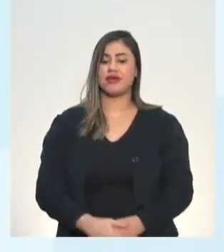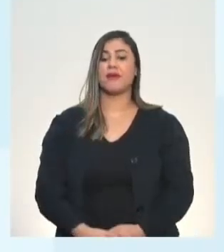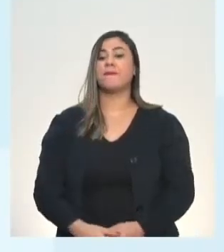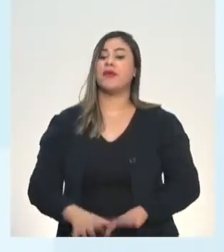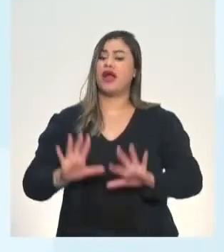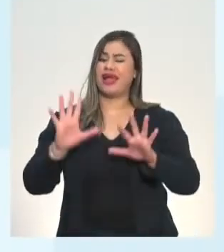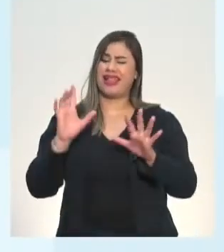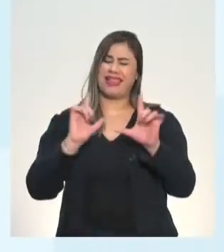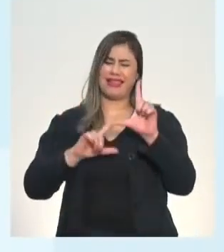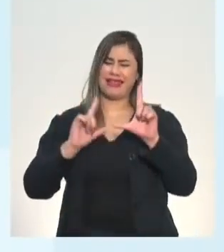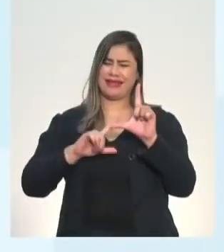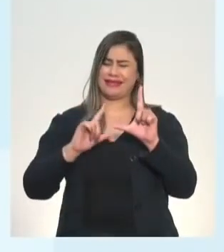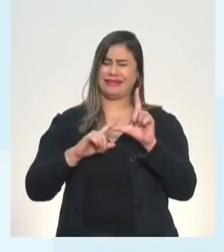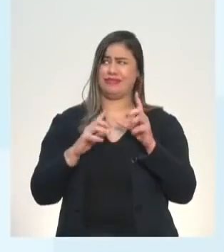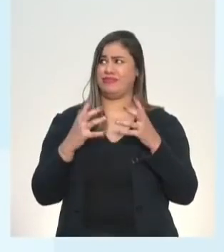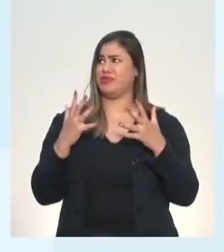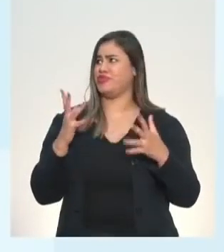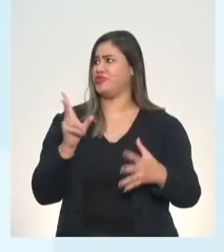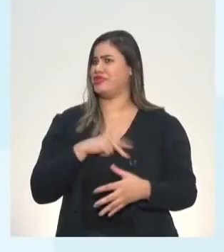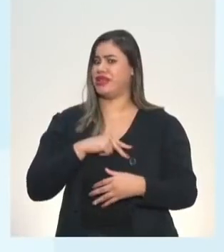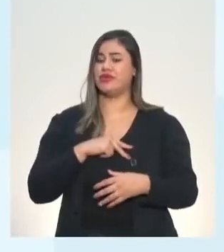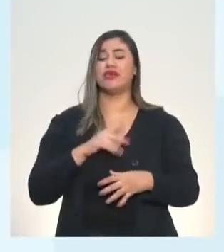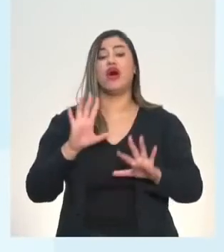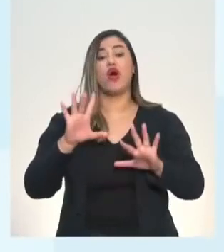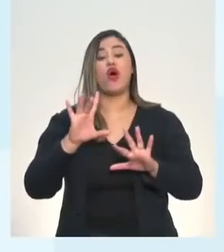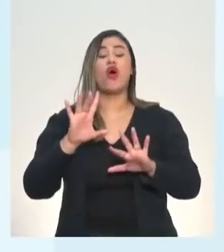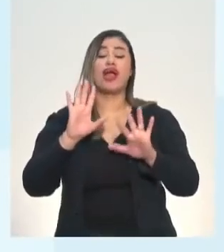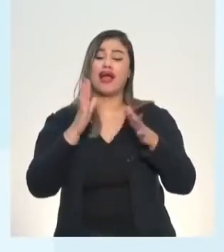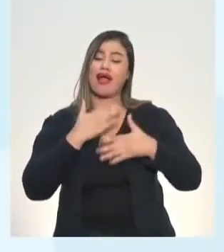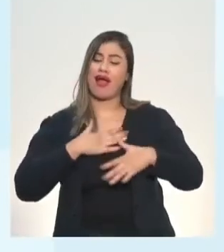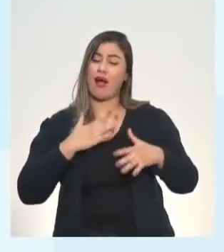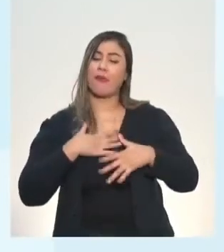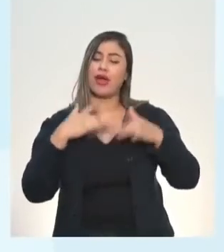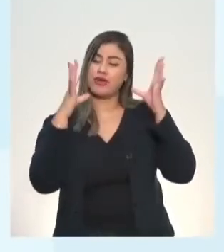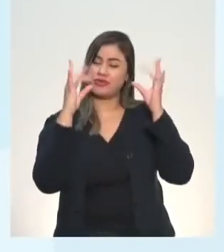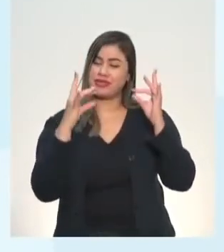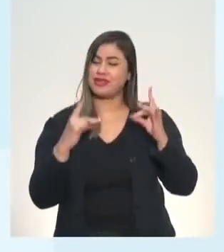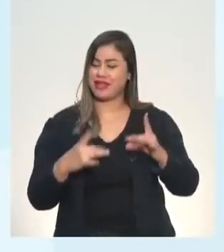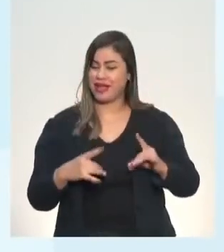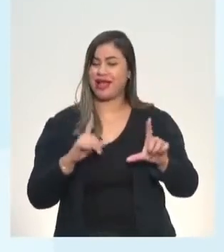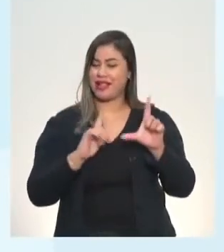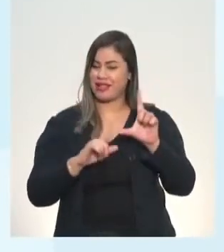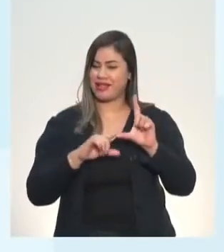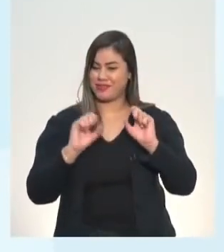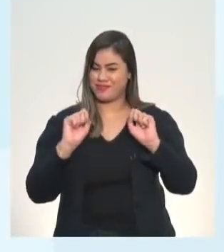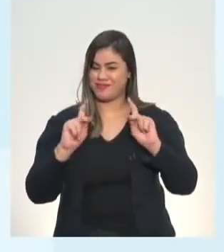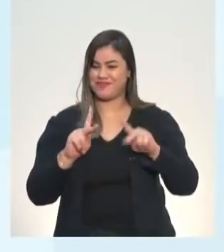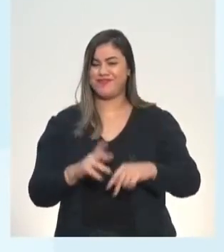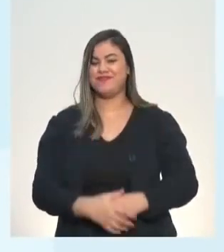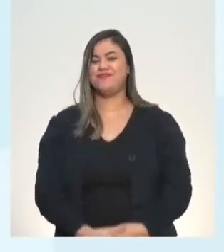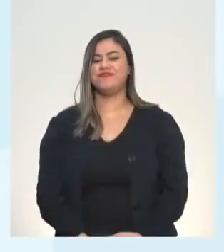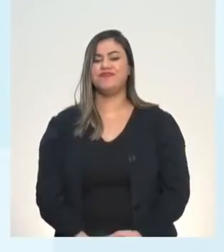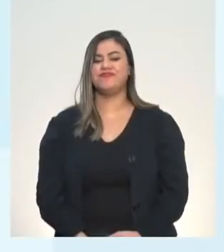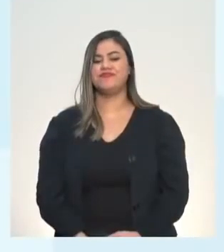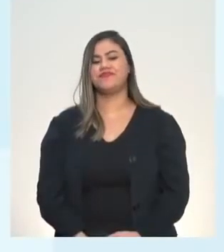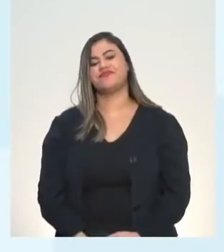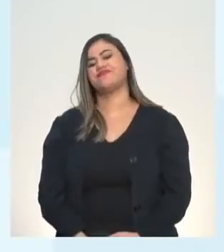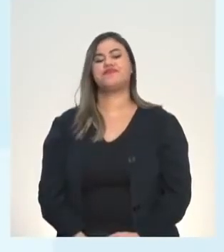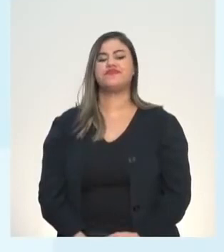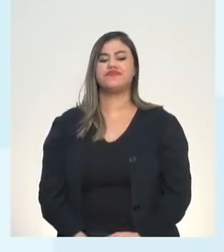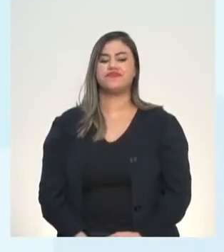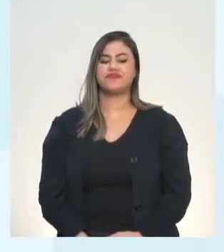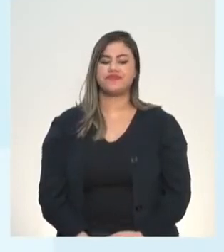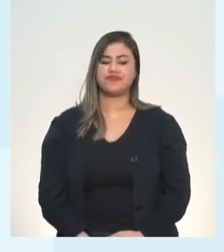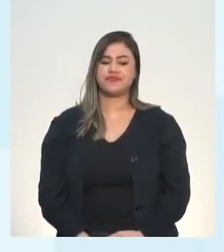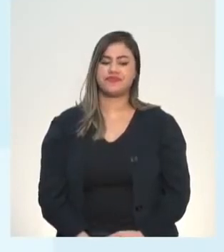da letra para que todos os alunos consigam entender essa letra. That's really bad. Okay. That's really bad, okay. E aí, quando a